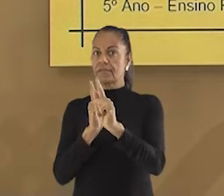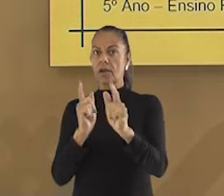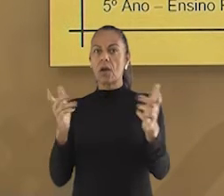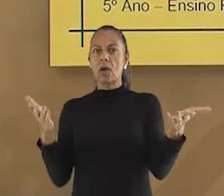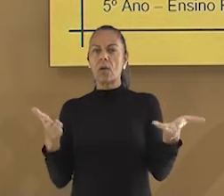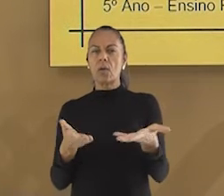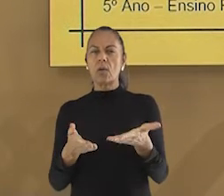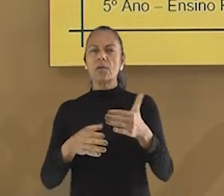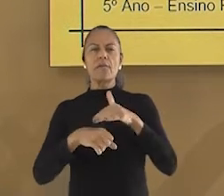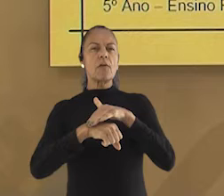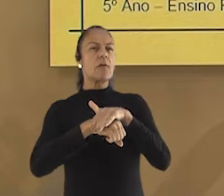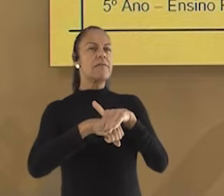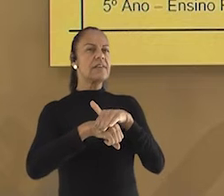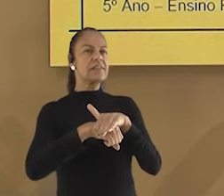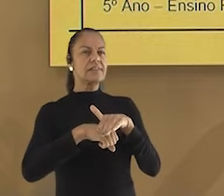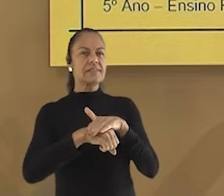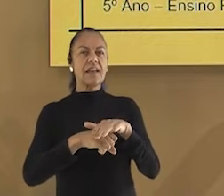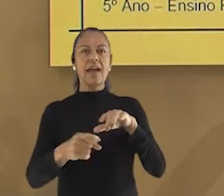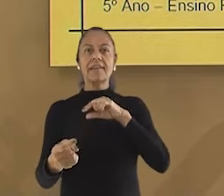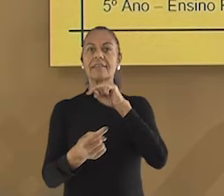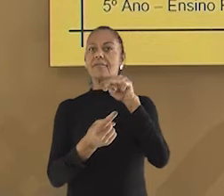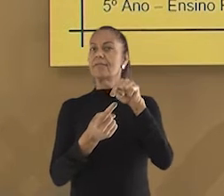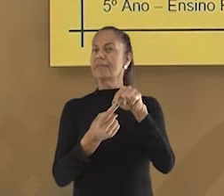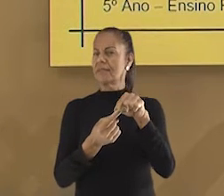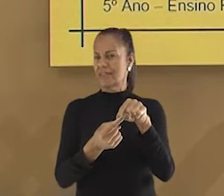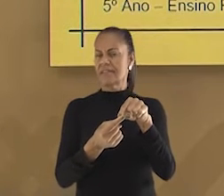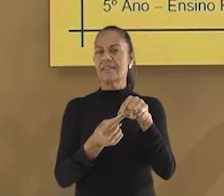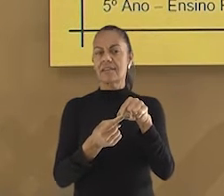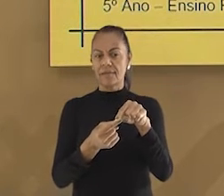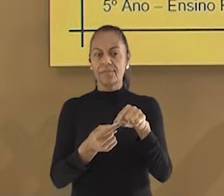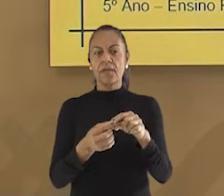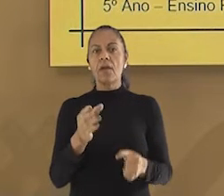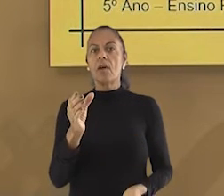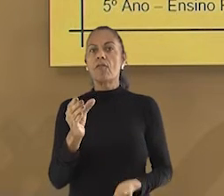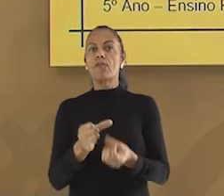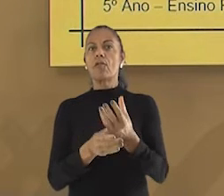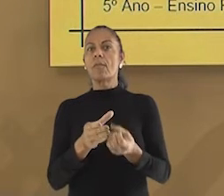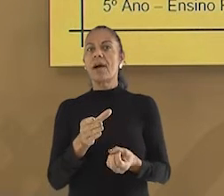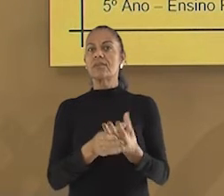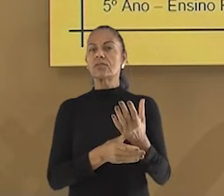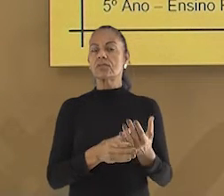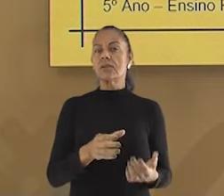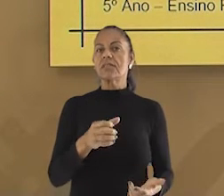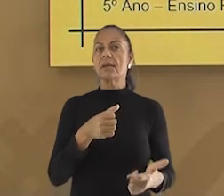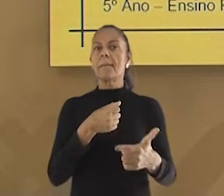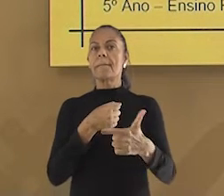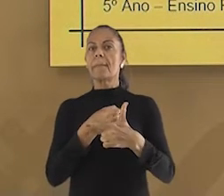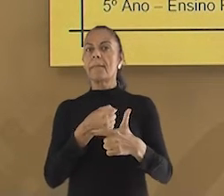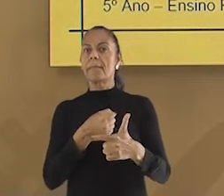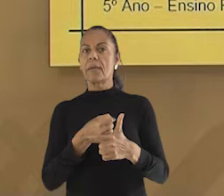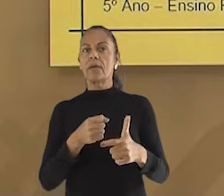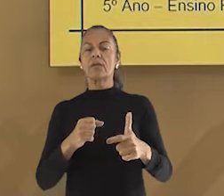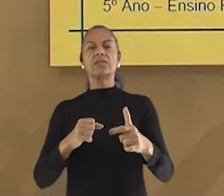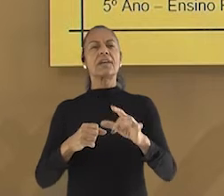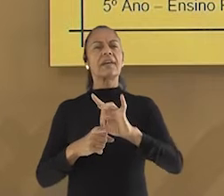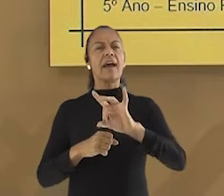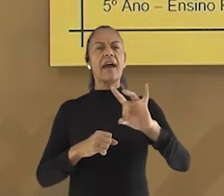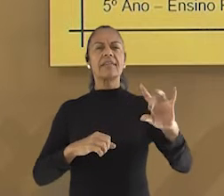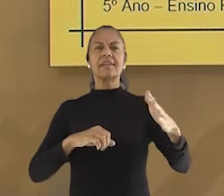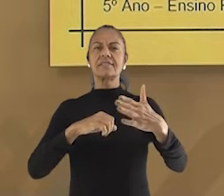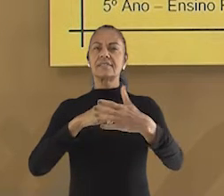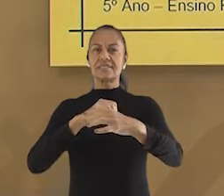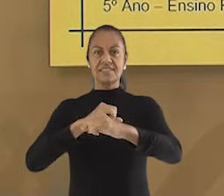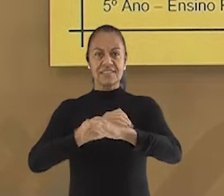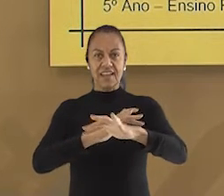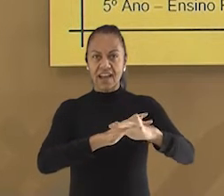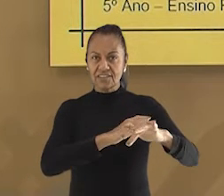vamos conversar um pouco sobre as diferentes formações e funções das cidades. E você,